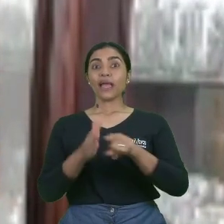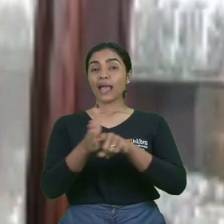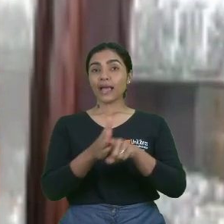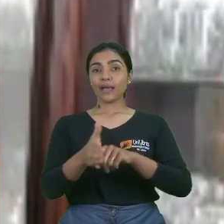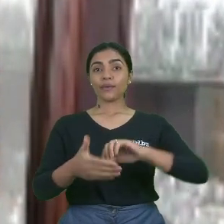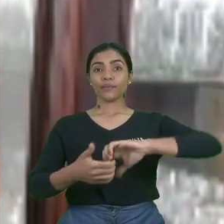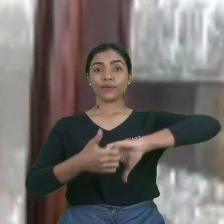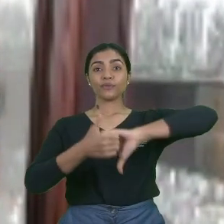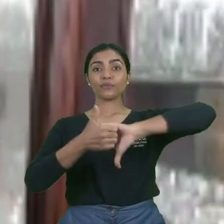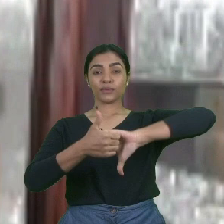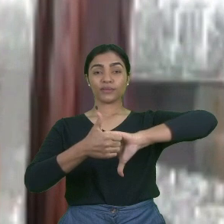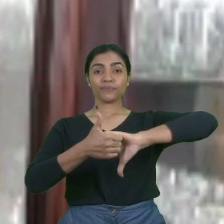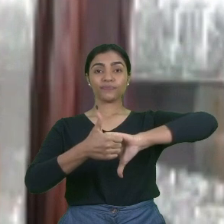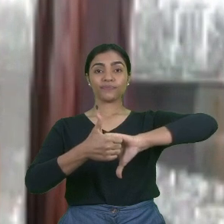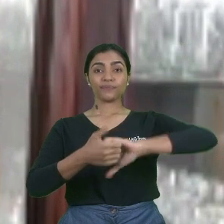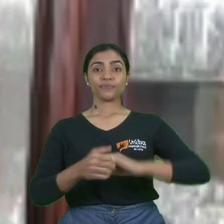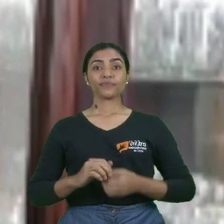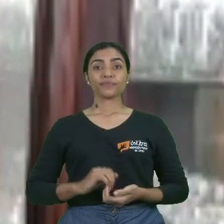qualitativa assim